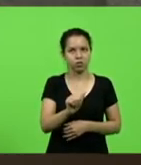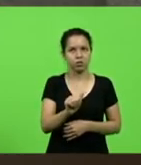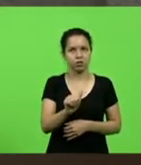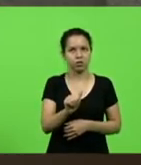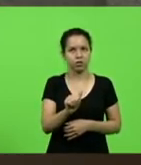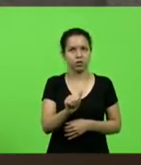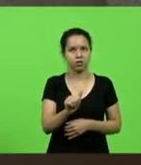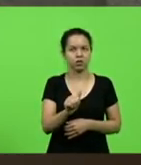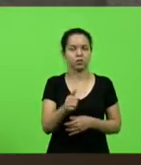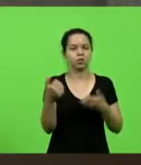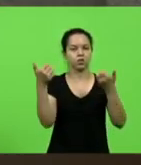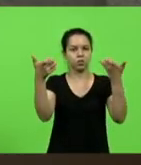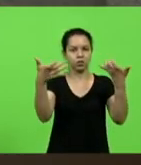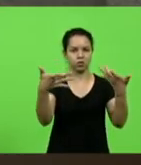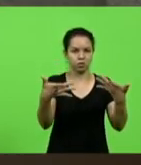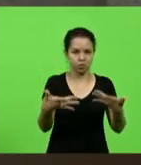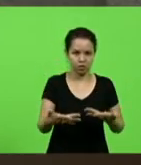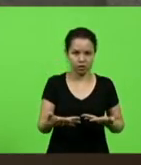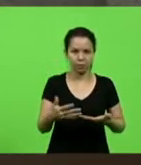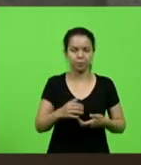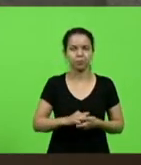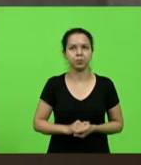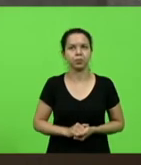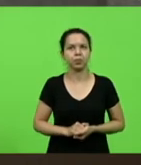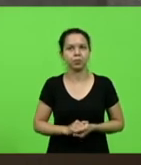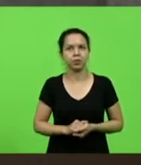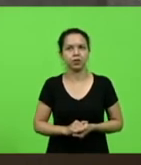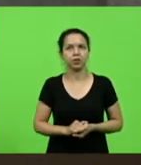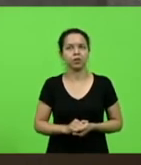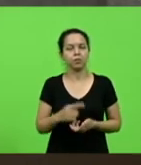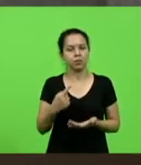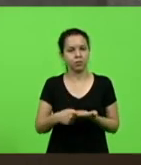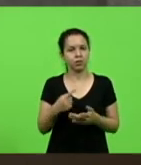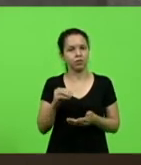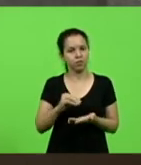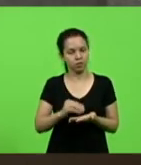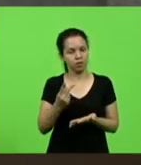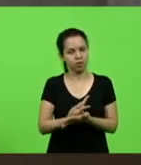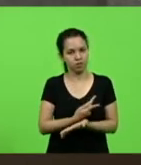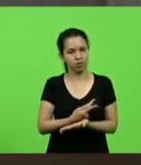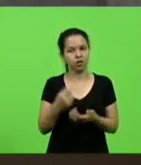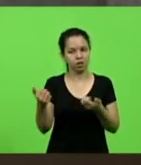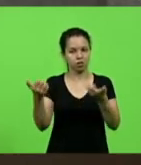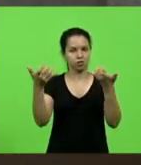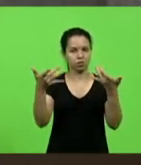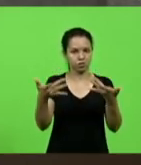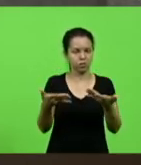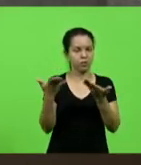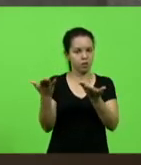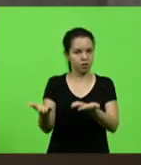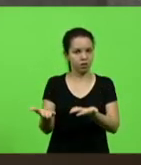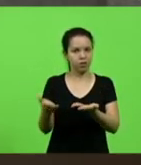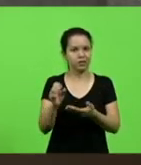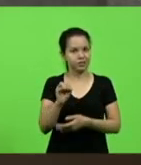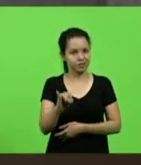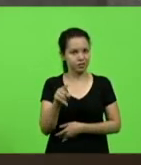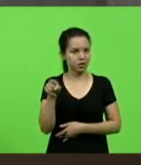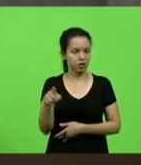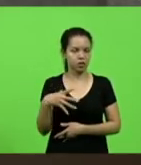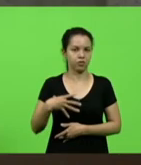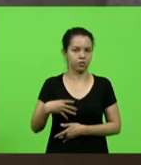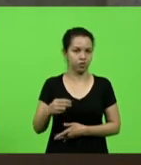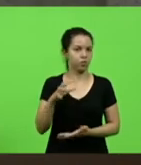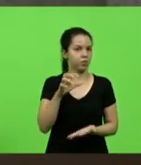prestar esclarecimentos pela falta. E foi esclarecido para ela de que se ela não matriculasse seus